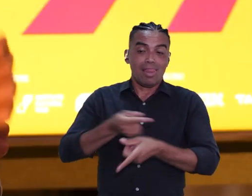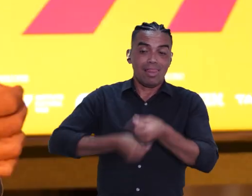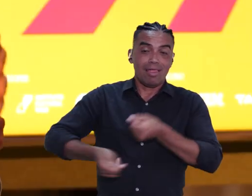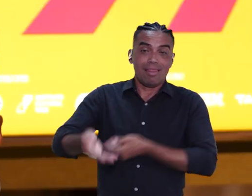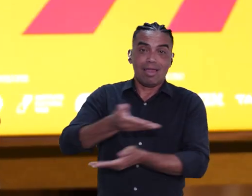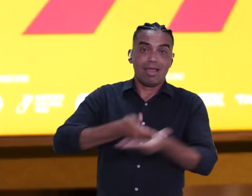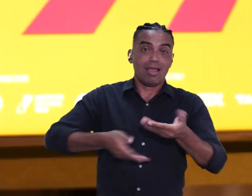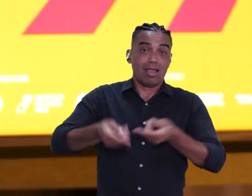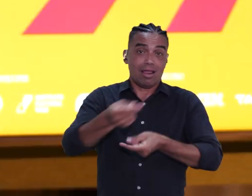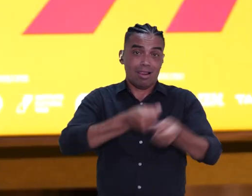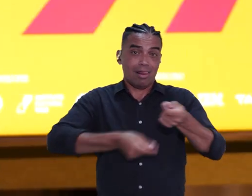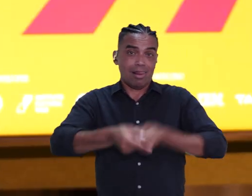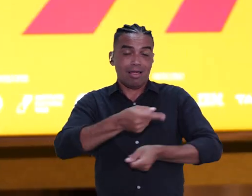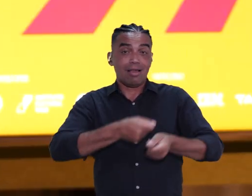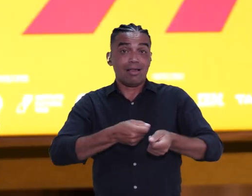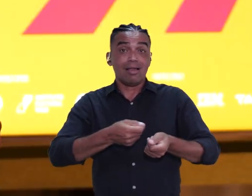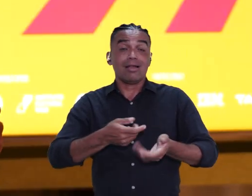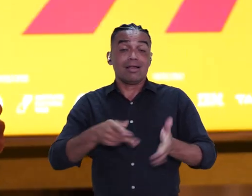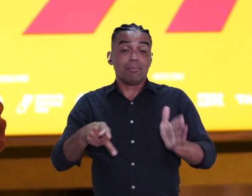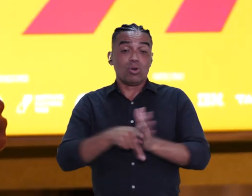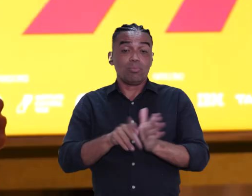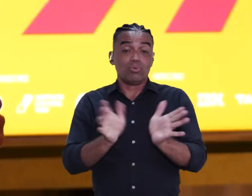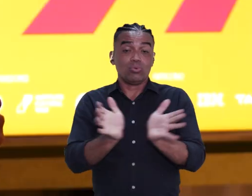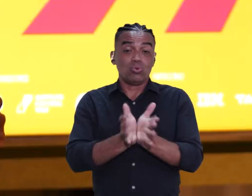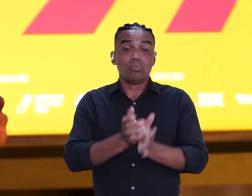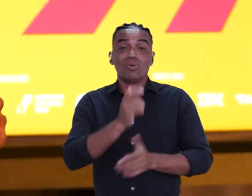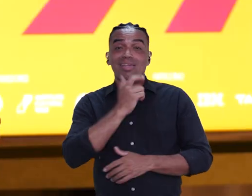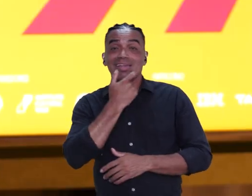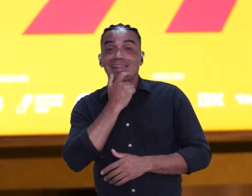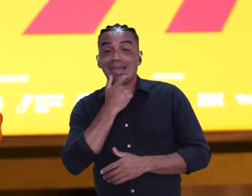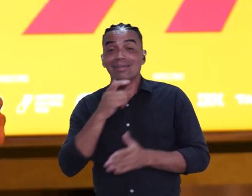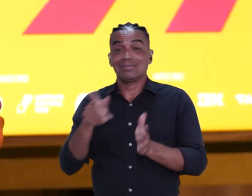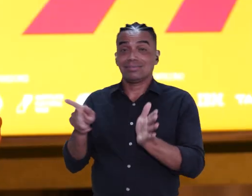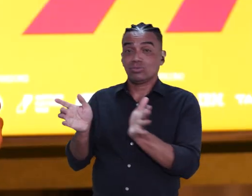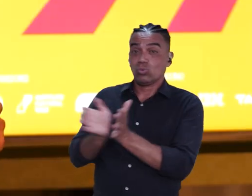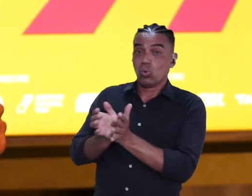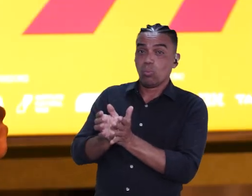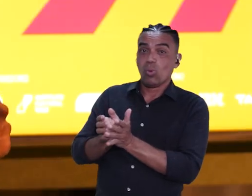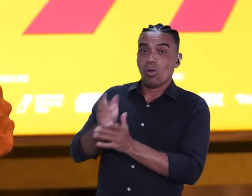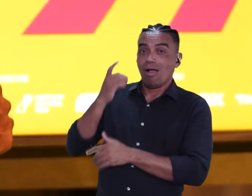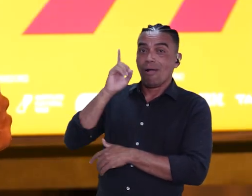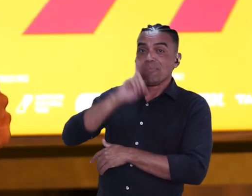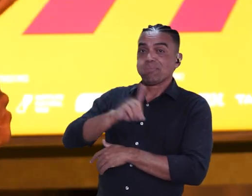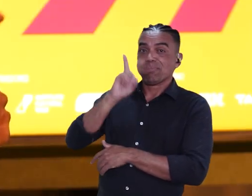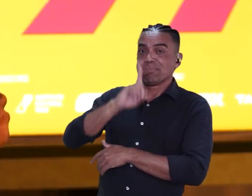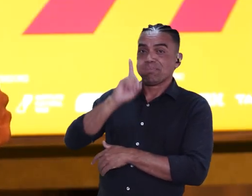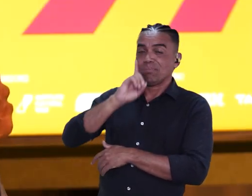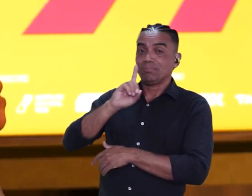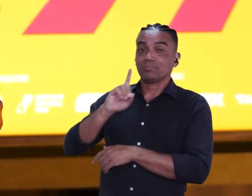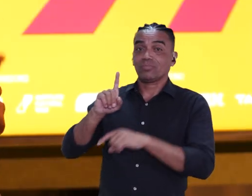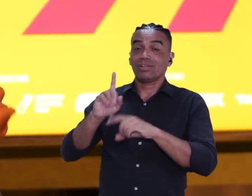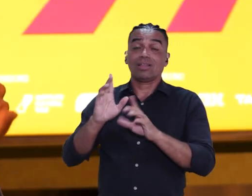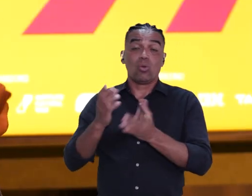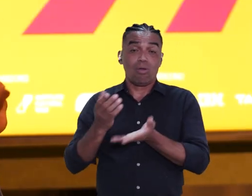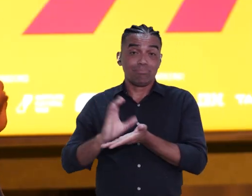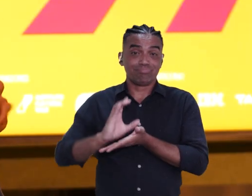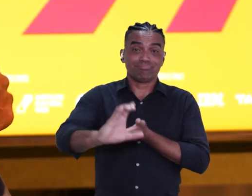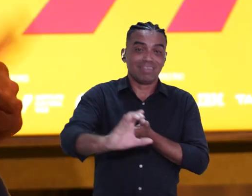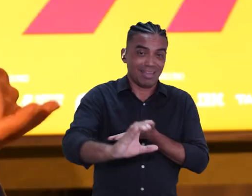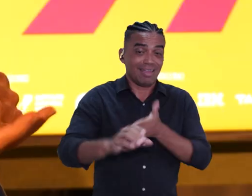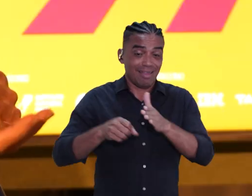negociando com os ingleses e americanos o fornecimento, receberam empréstimos, vamos